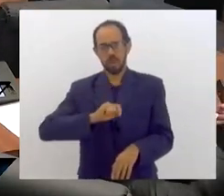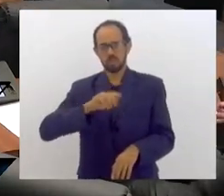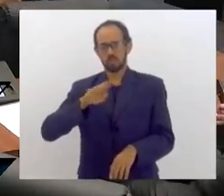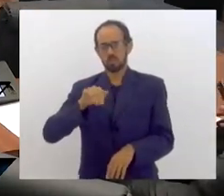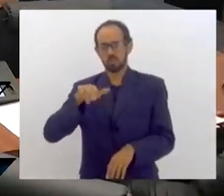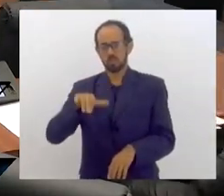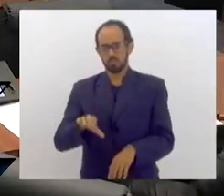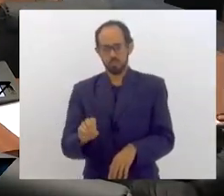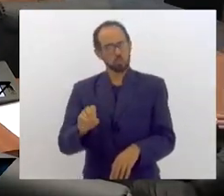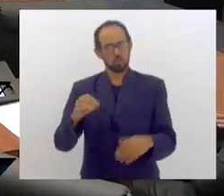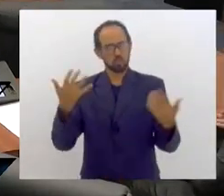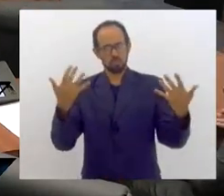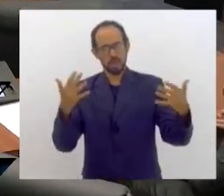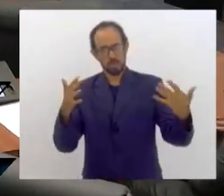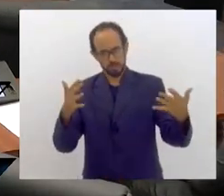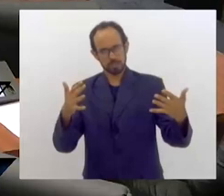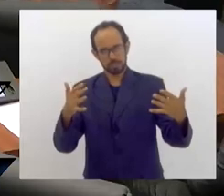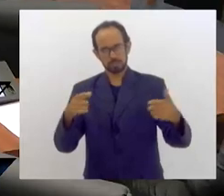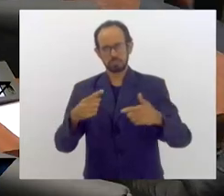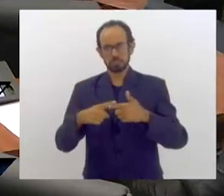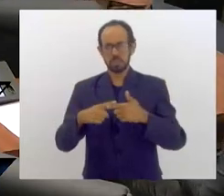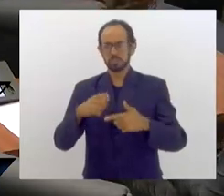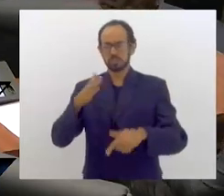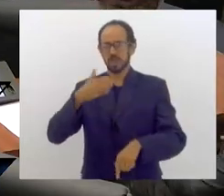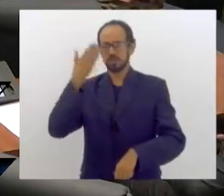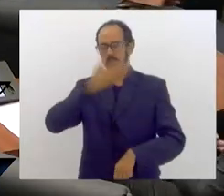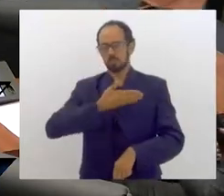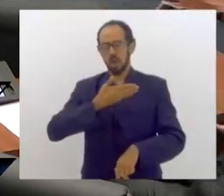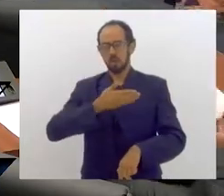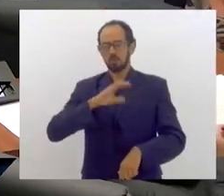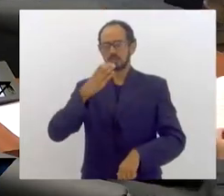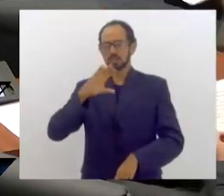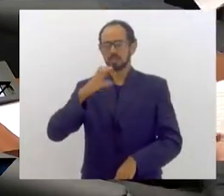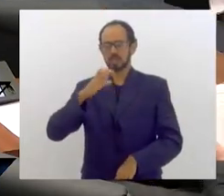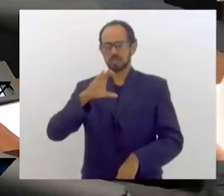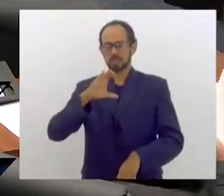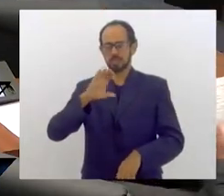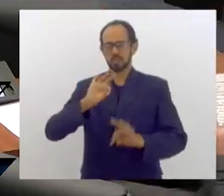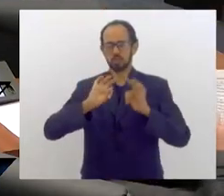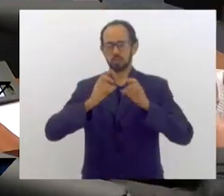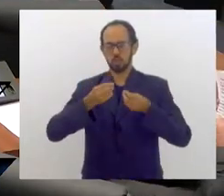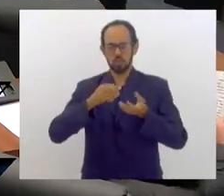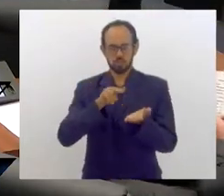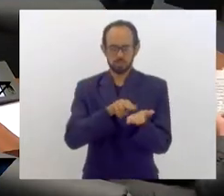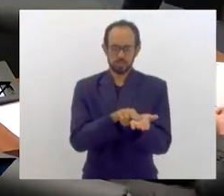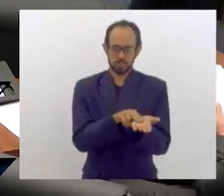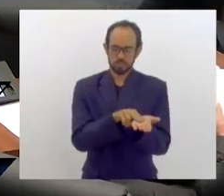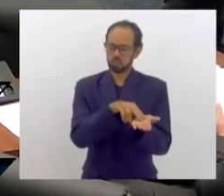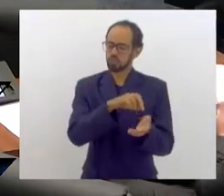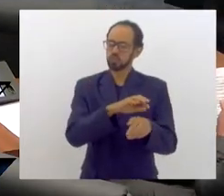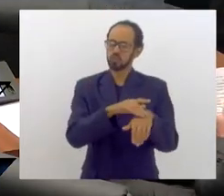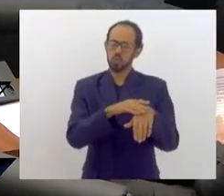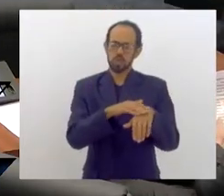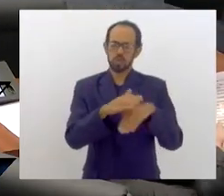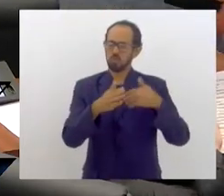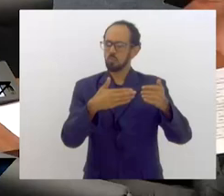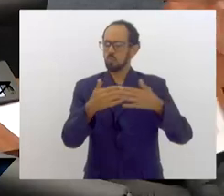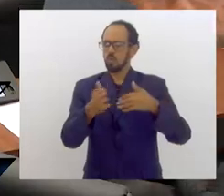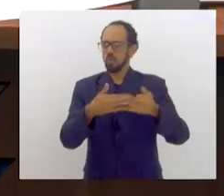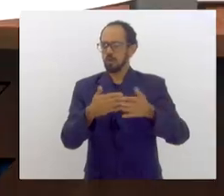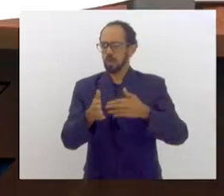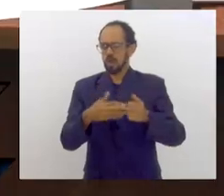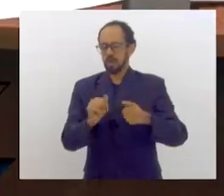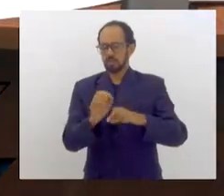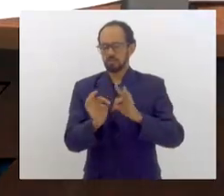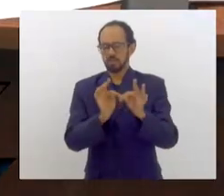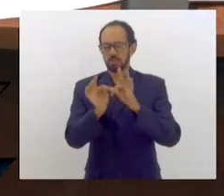Dauari, porque já está comprovado cientificamente que todo paciente, por qualquer enfermidade, que seja no tratamento